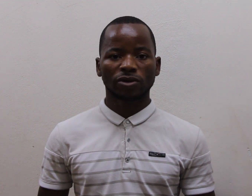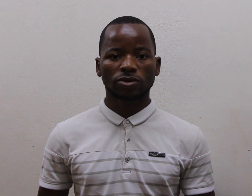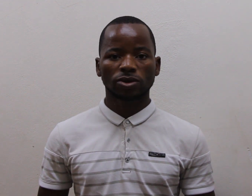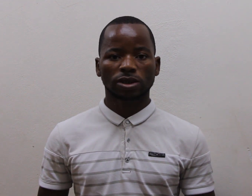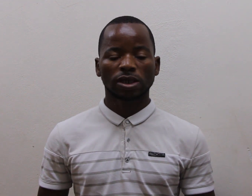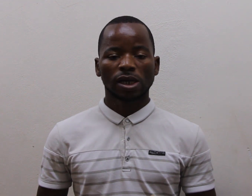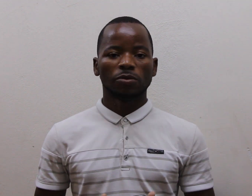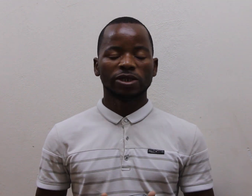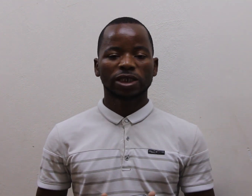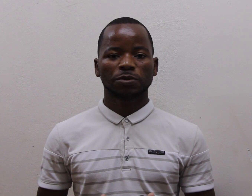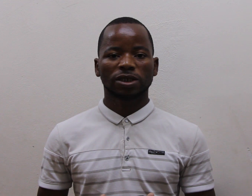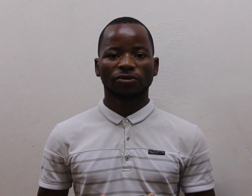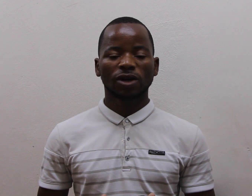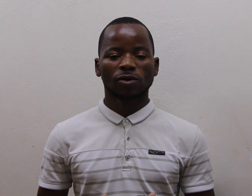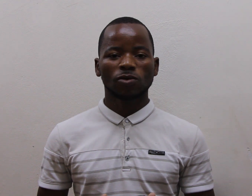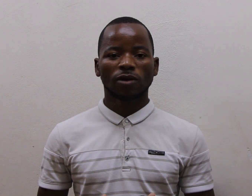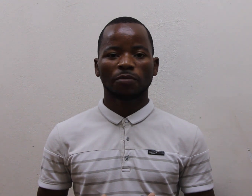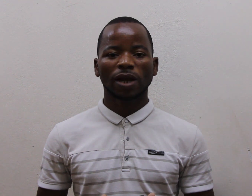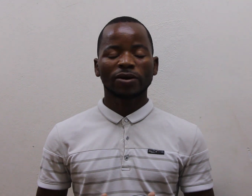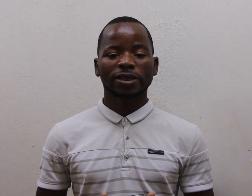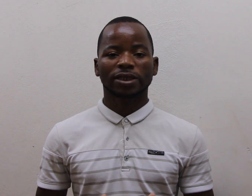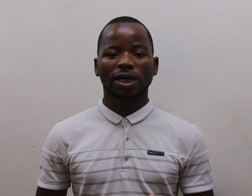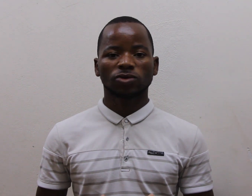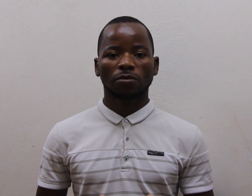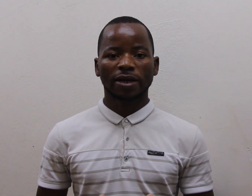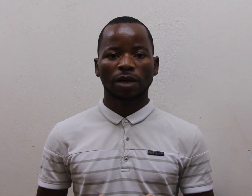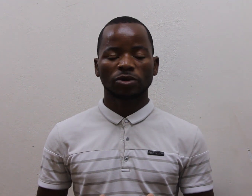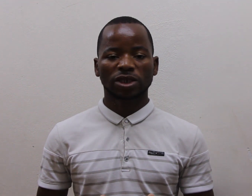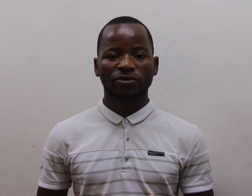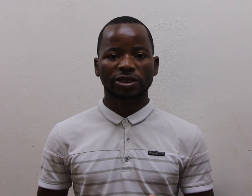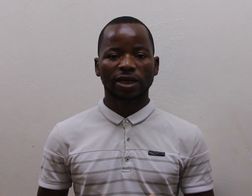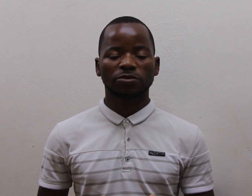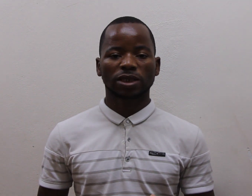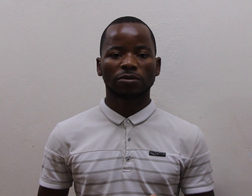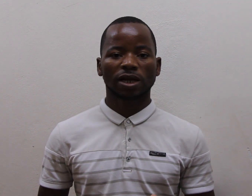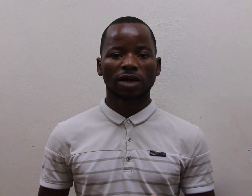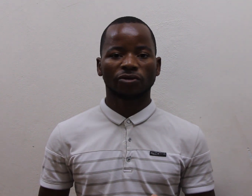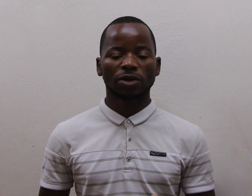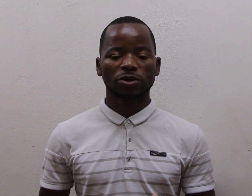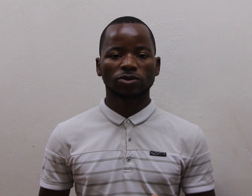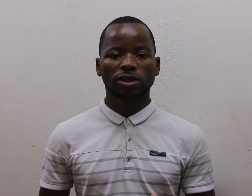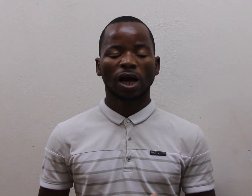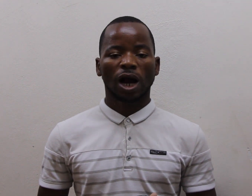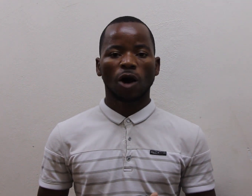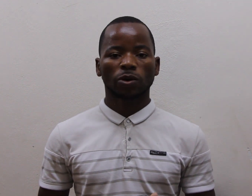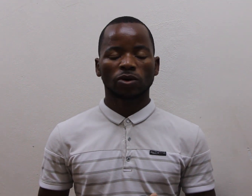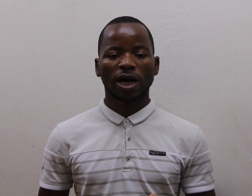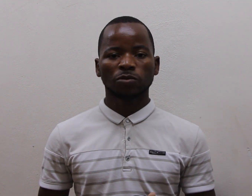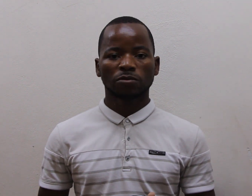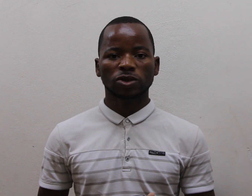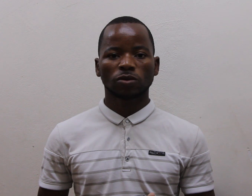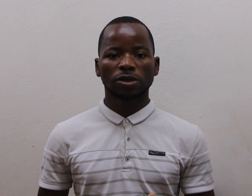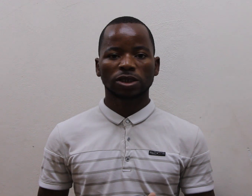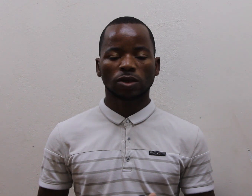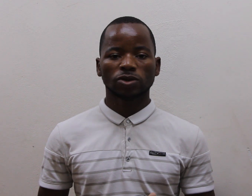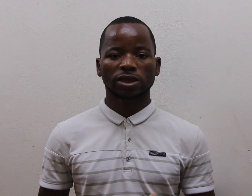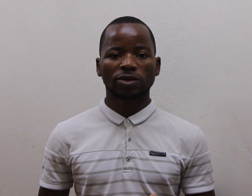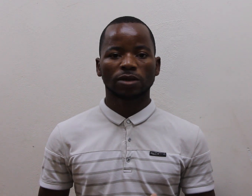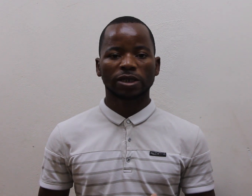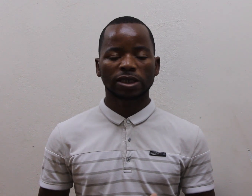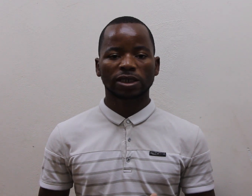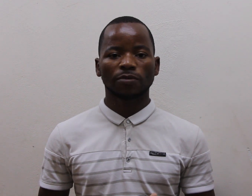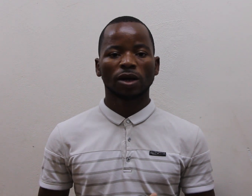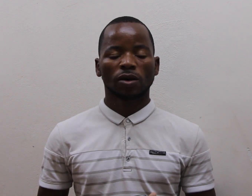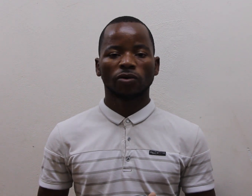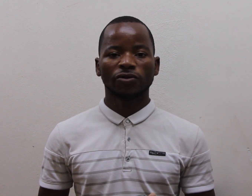novo coronavírus. Munícipes de Vilanculo aplaudem a decisão tomada pelo chefe de estado moçambicano, Filipe Nhusi, ao prorrogar por mais um mês o